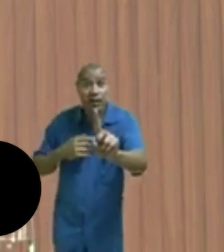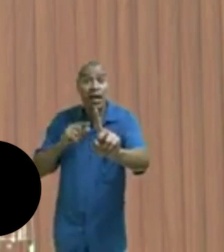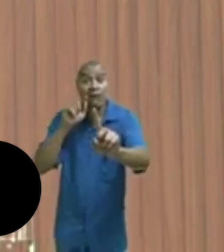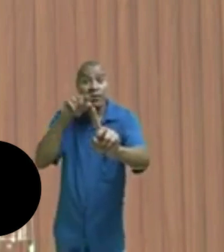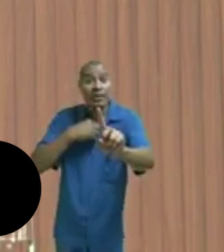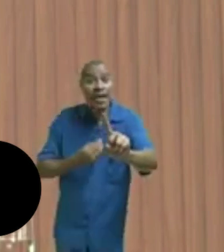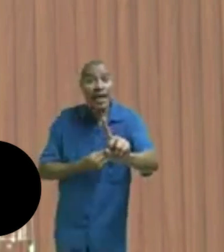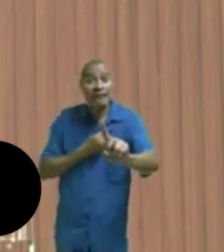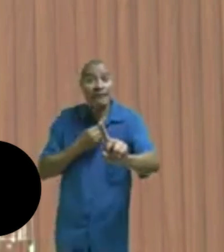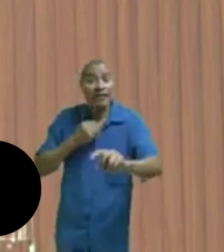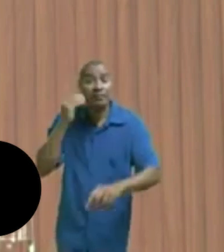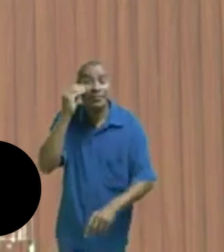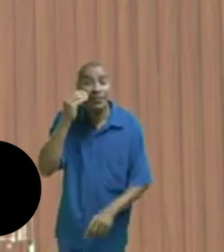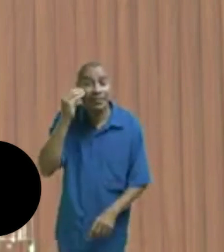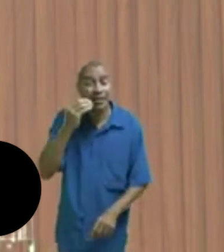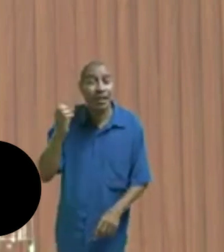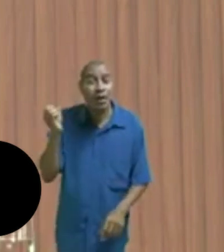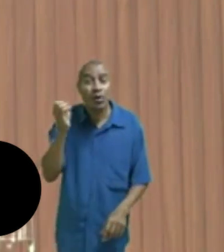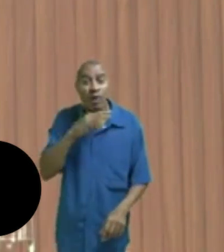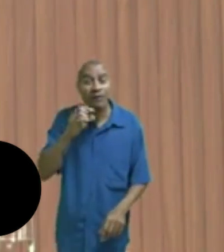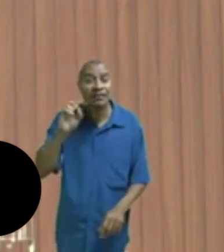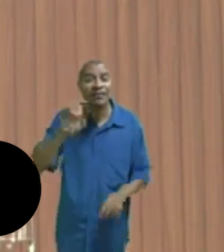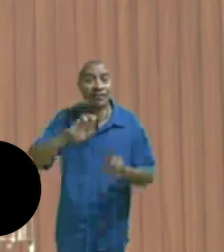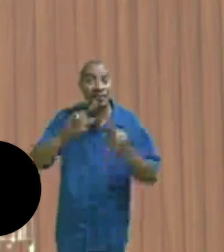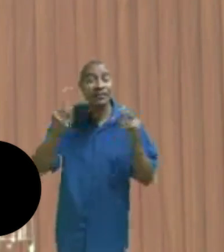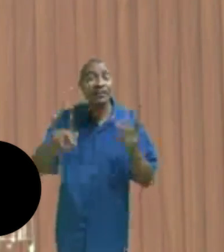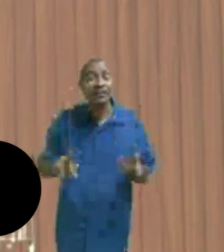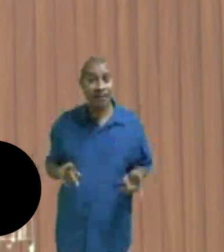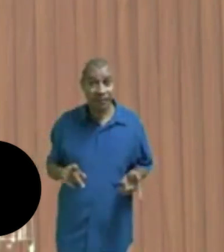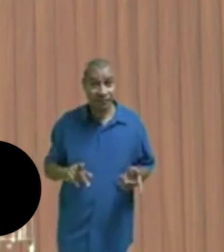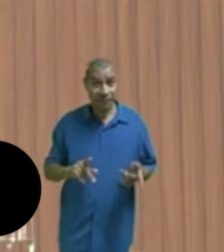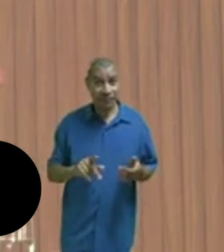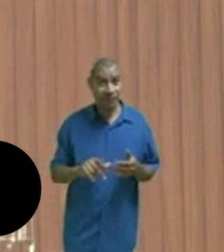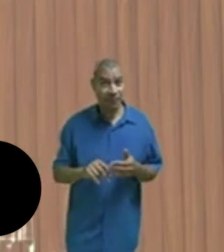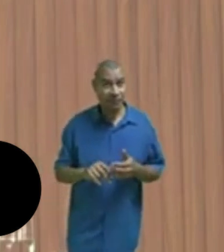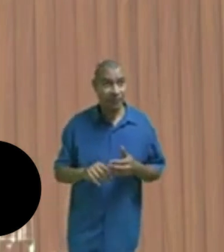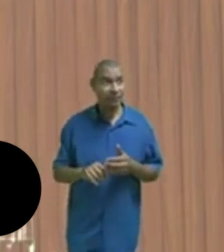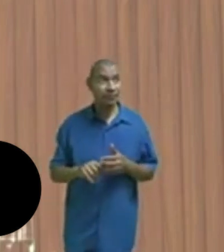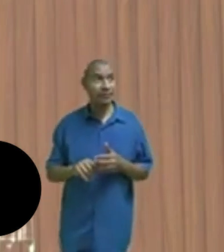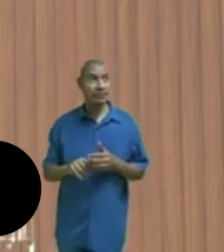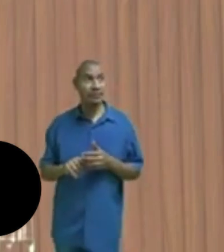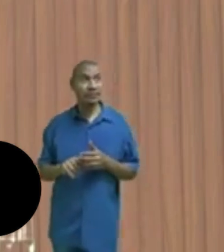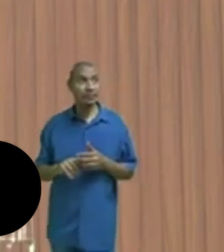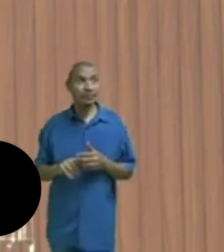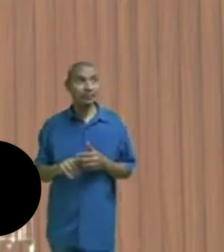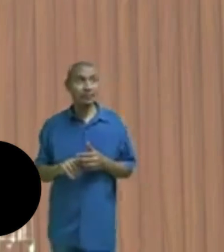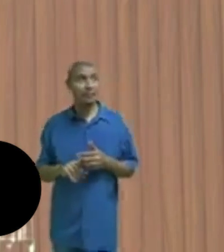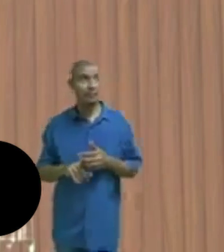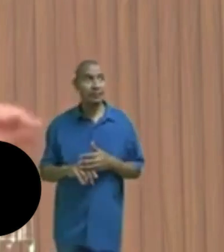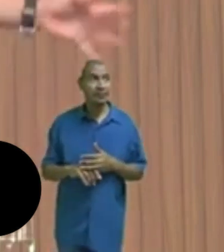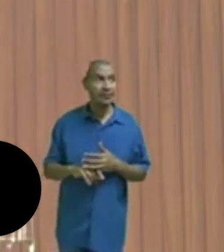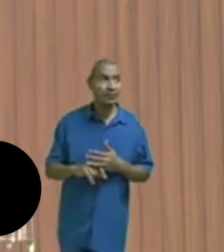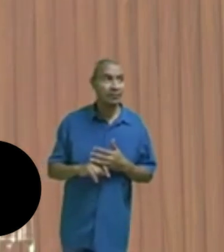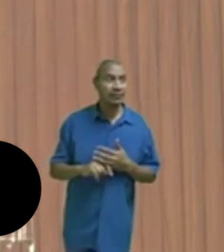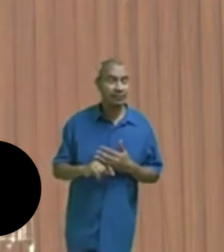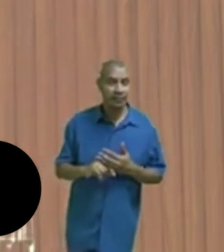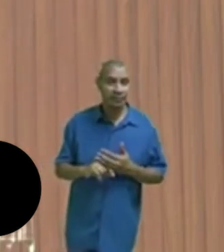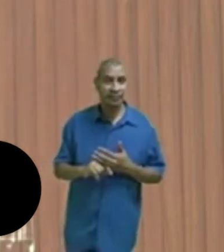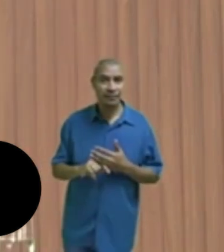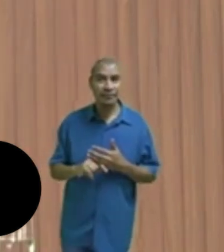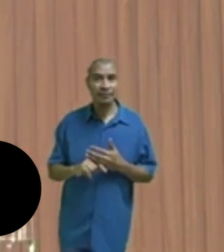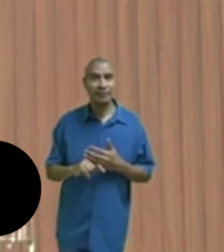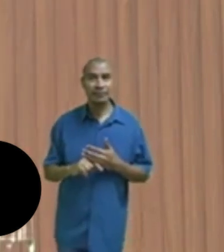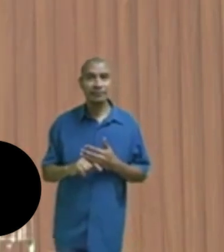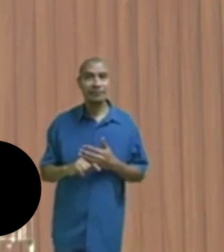promessa, nenhuma experiência. Eu vou fazer uma afirmação teológica aqui que vai deixar você escandalizado, você vai sair daqui gritando agora. Ah!